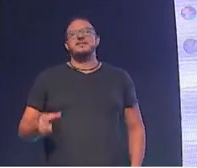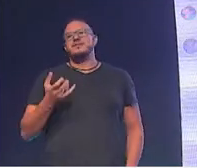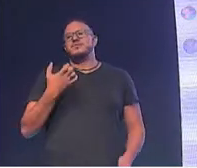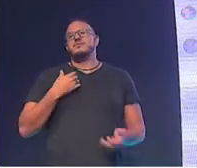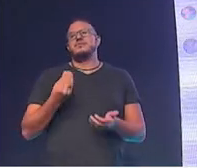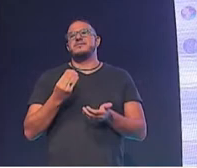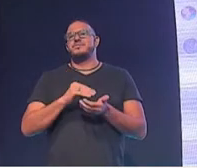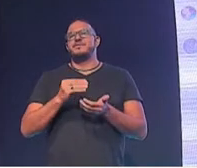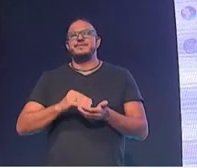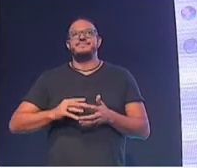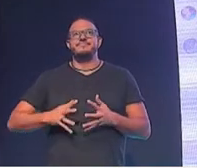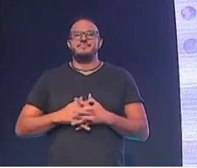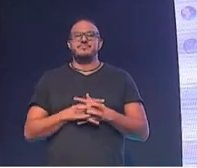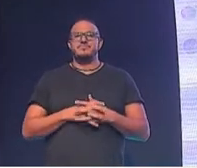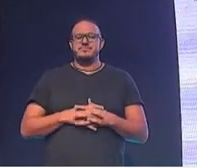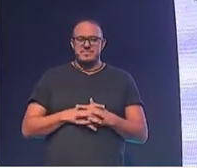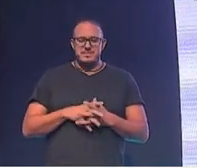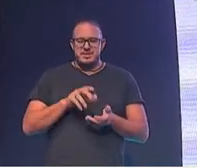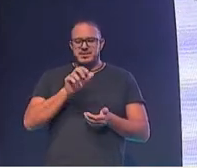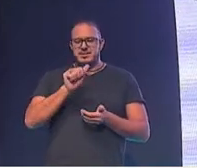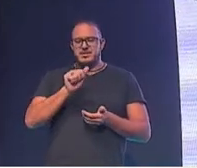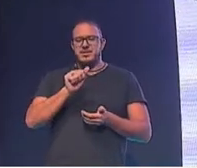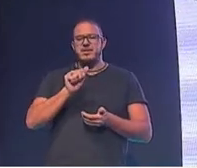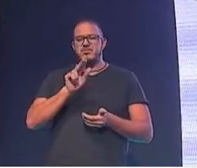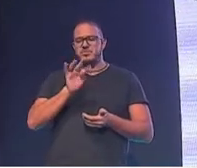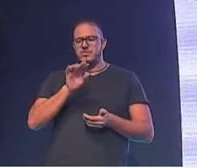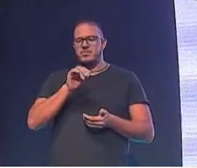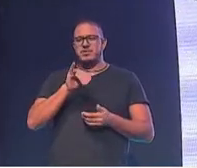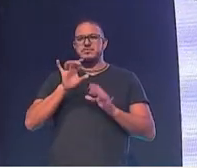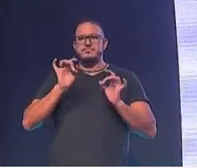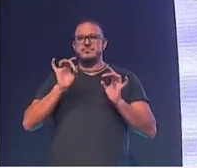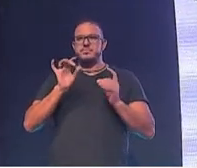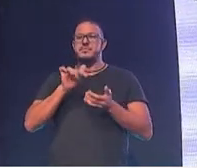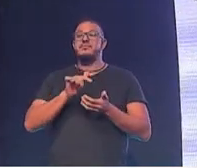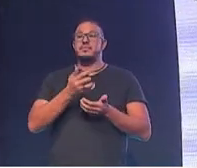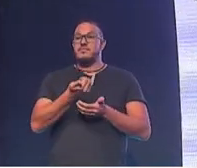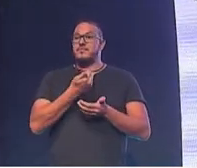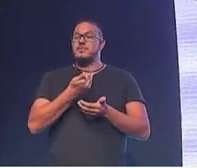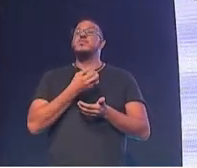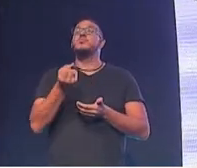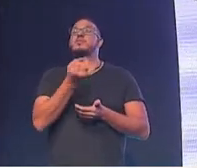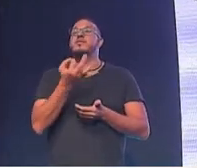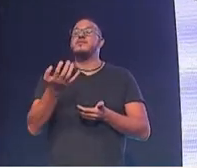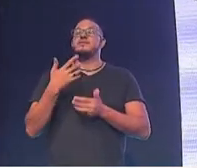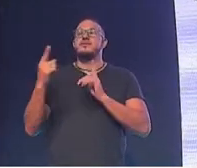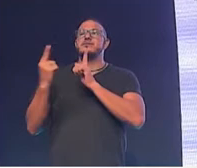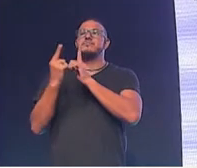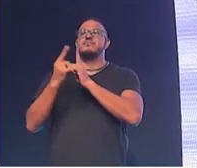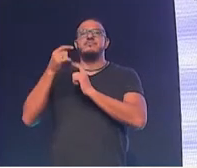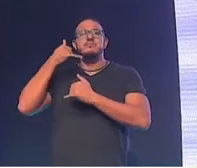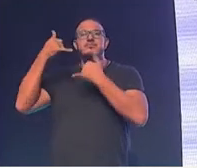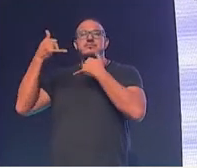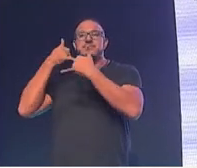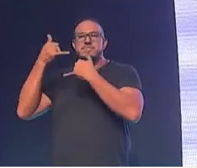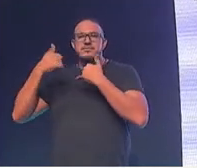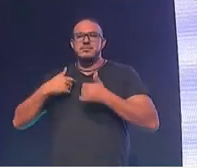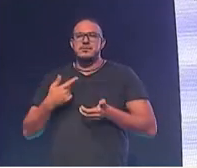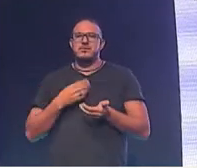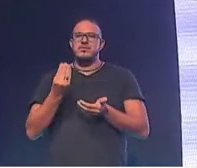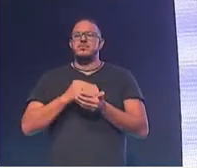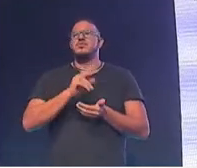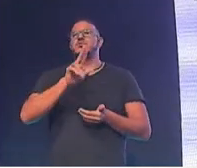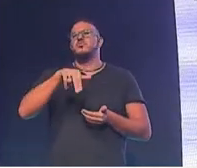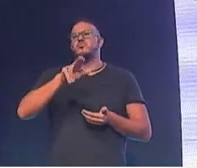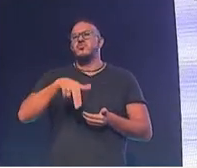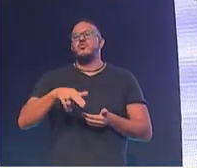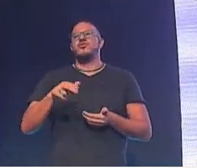colocar aqui, ó, automate, ele vai me dando os contatos aqui. Quantas vezes você quer entrar em contato com essa pessoa? Eu coloco nunca,